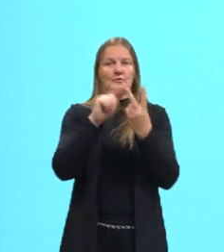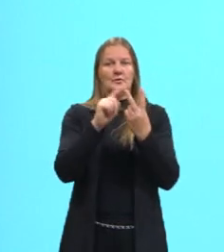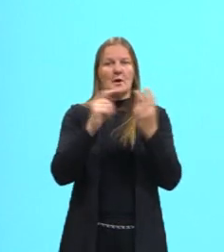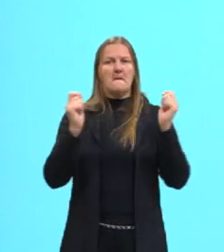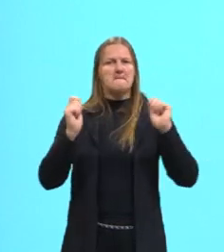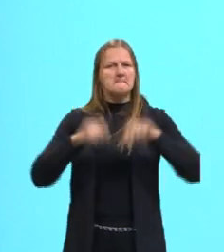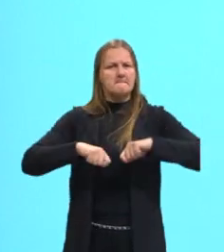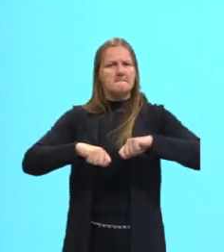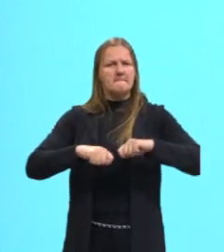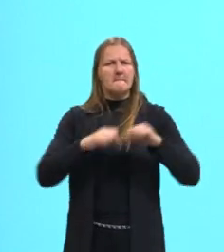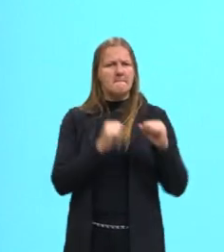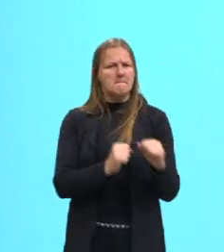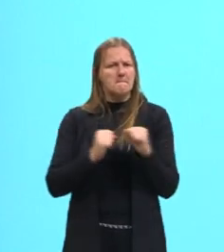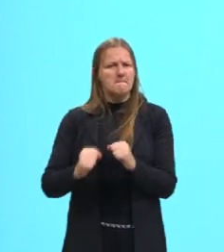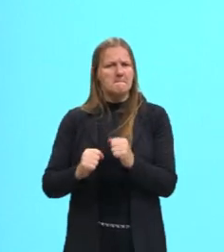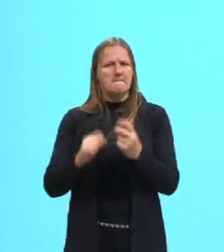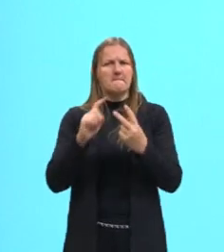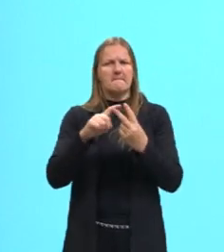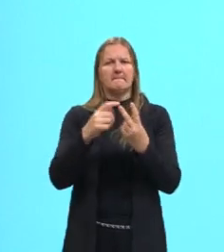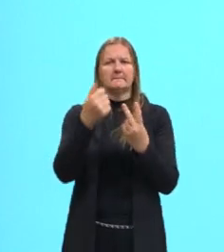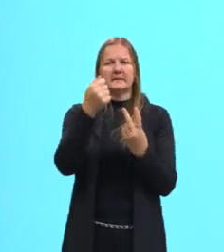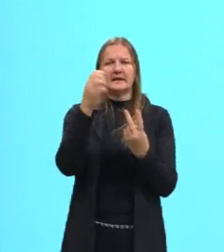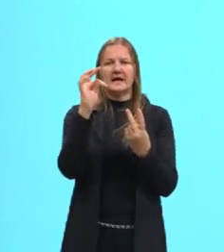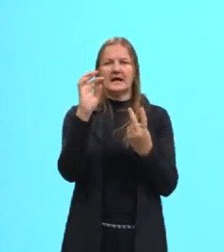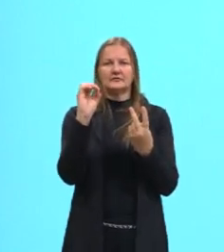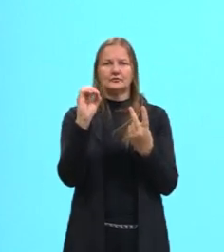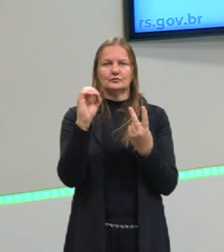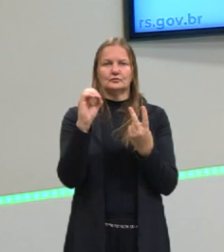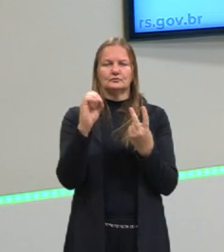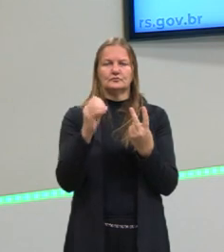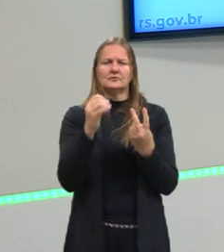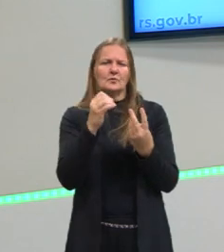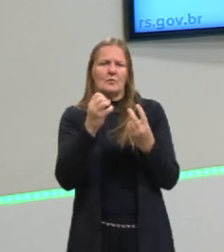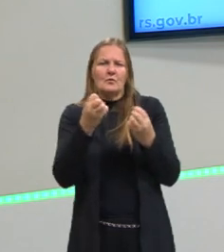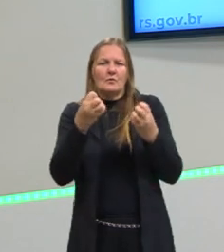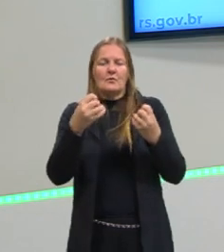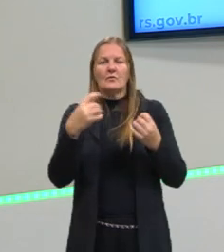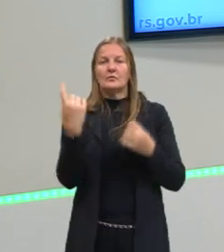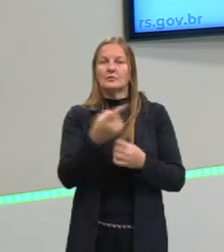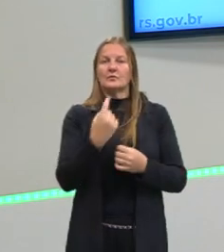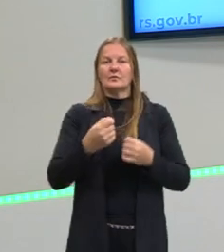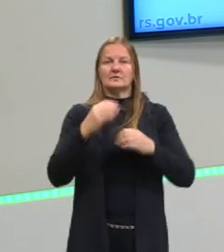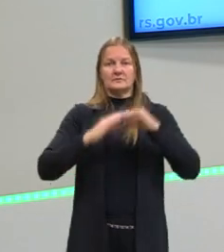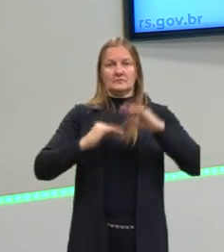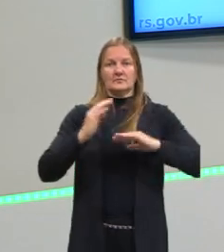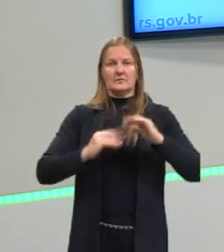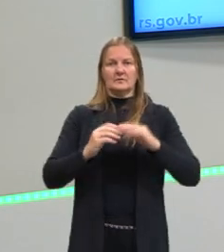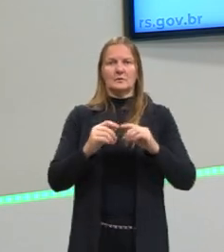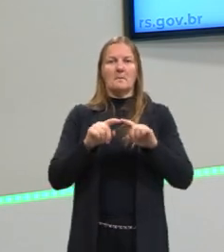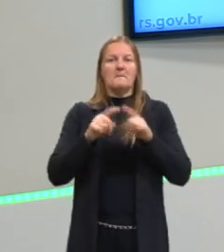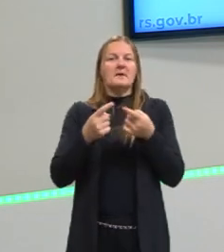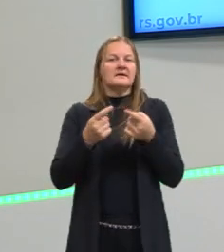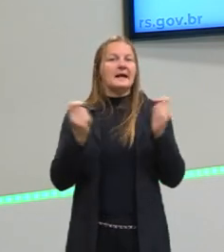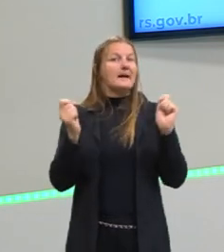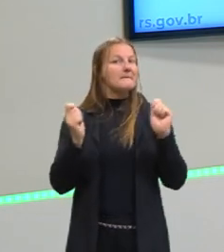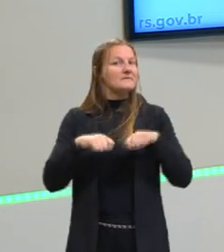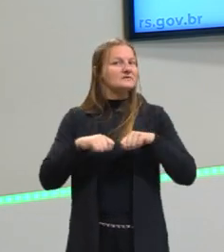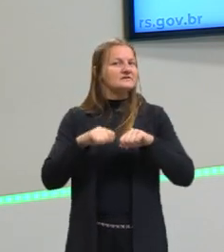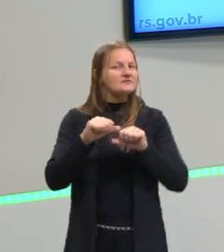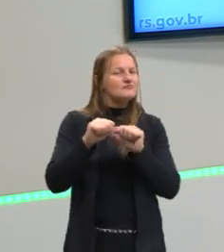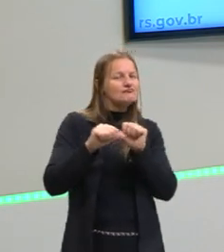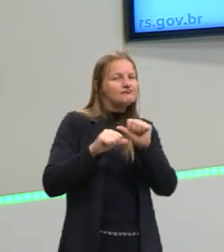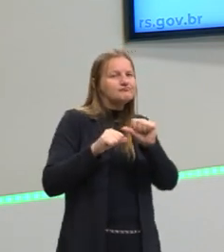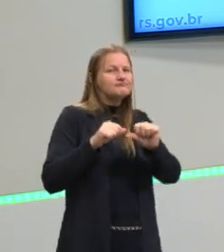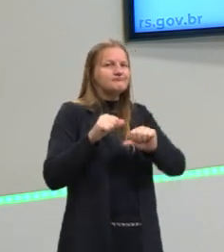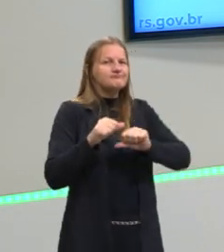Pelotas e nós somos um ato como nós estamos hoje nós temos um ato mas nós podemos vir